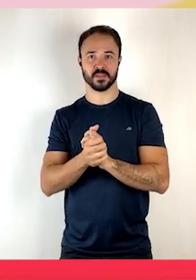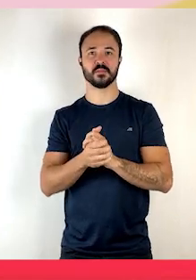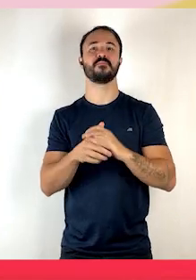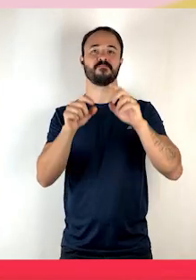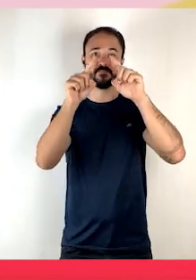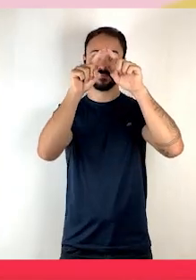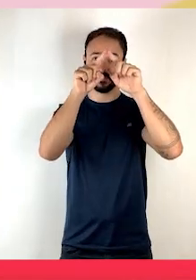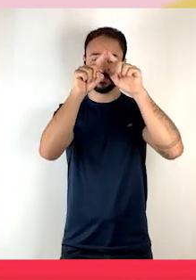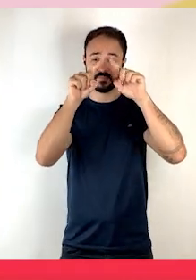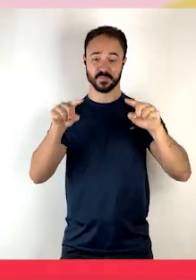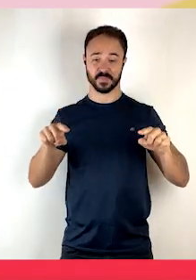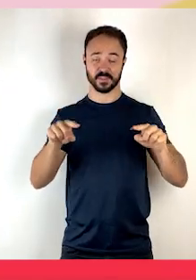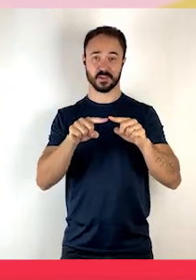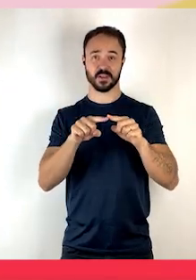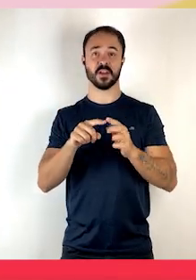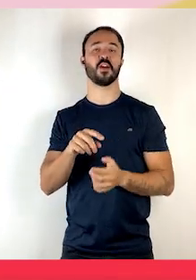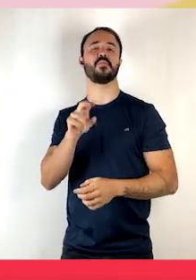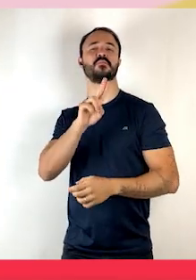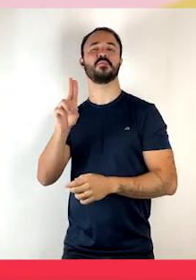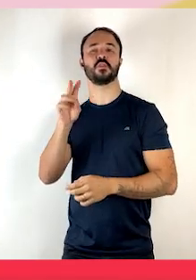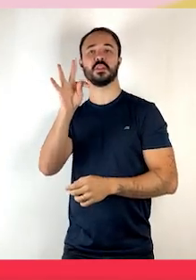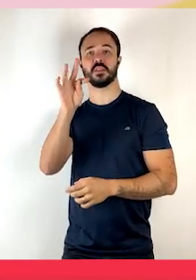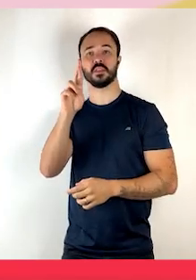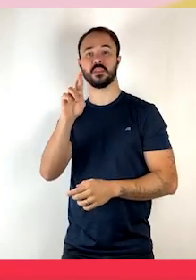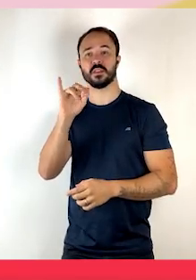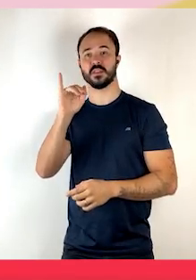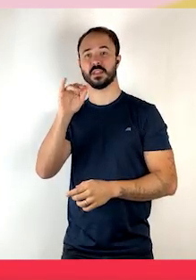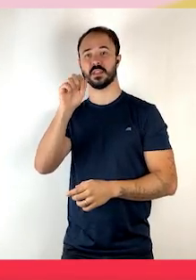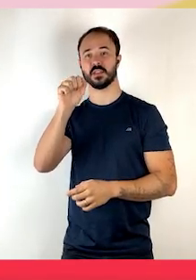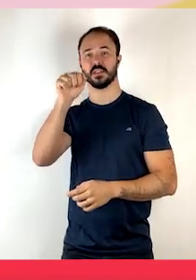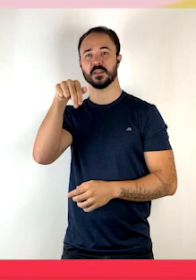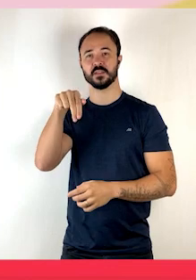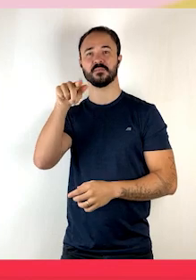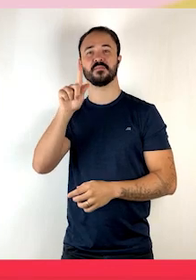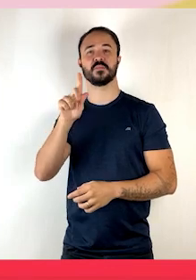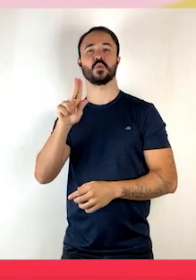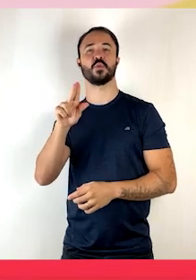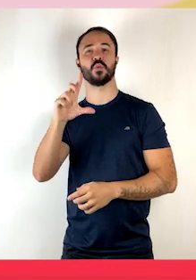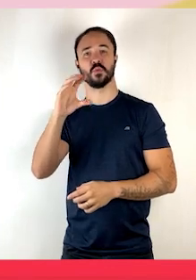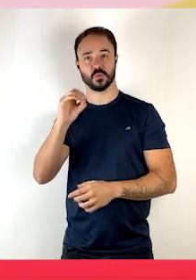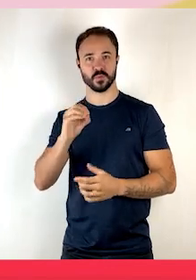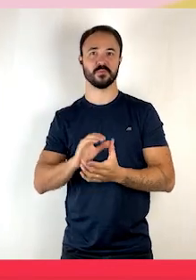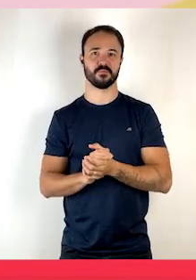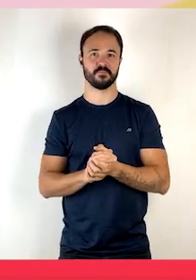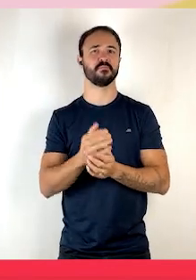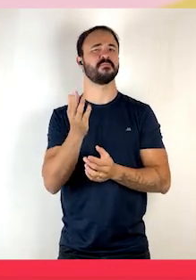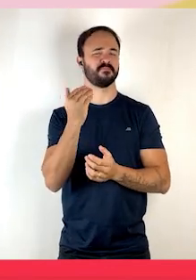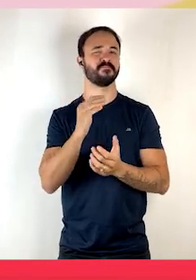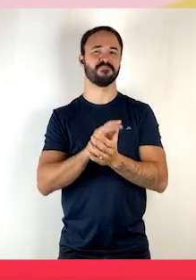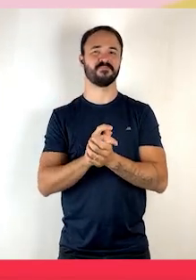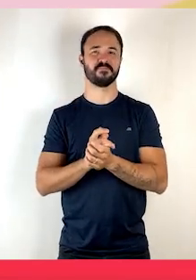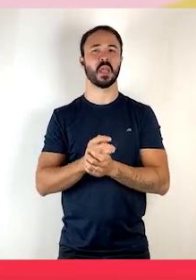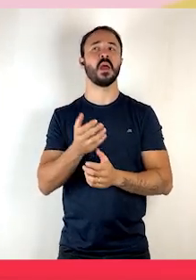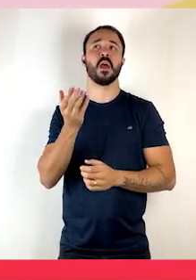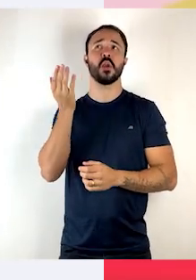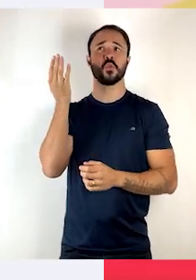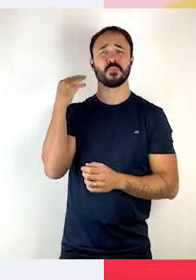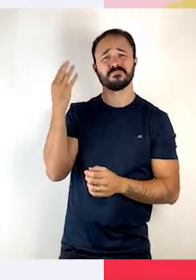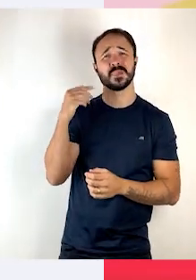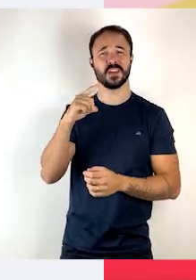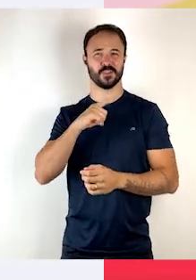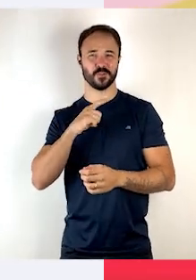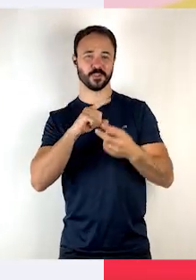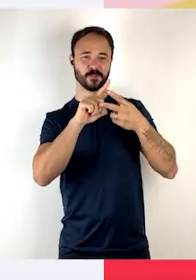história hoje é o nosso amiguinho triângulo. Vamos lá? Era uma vez